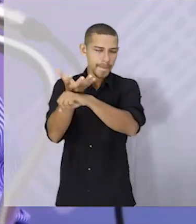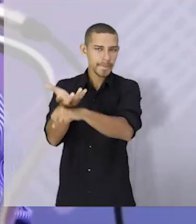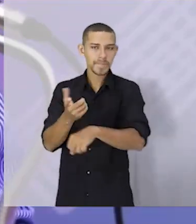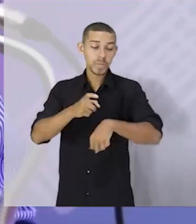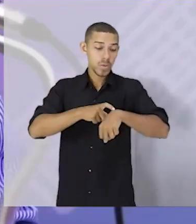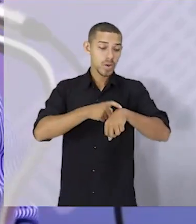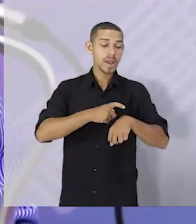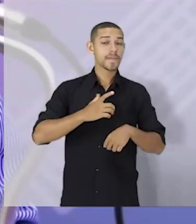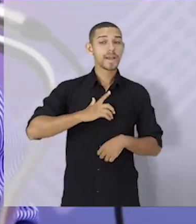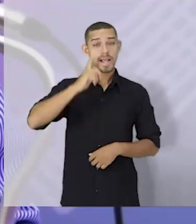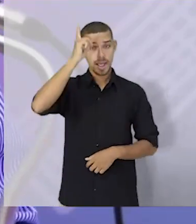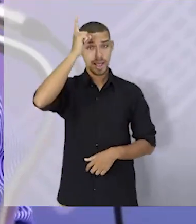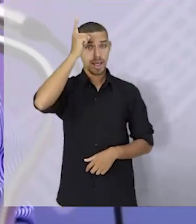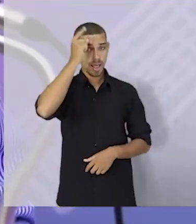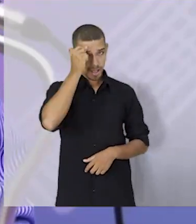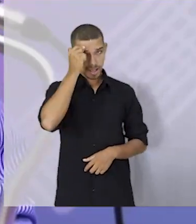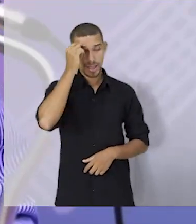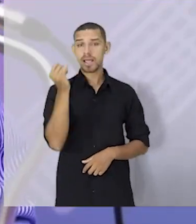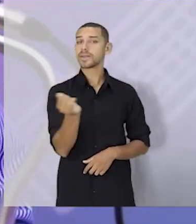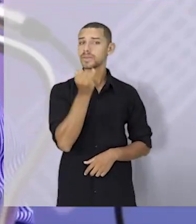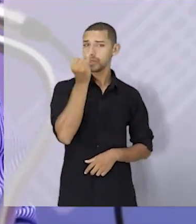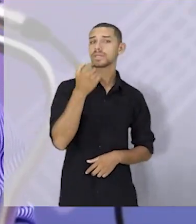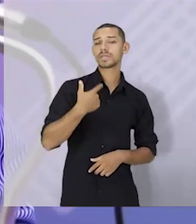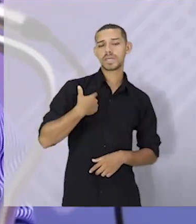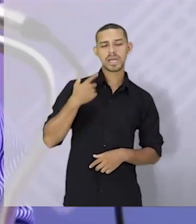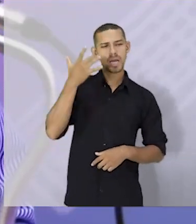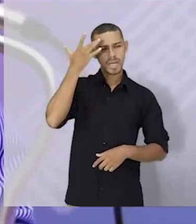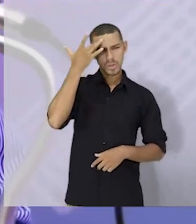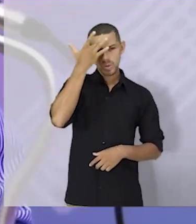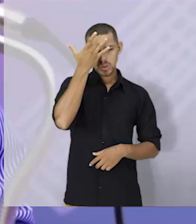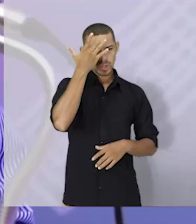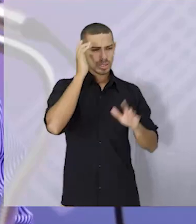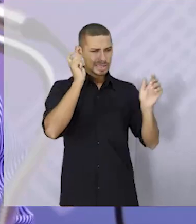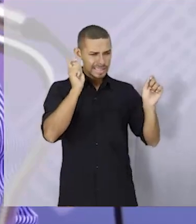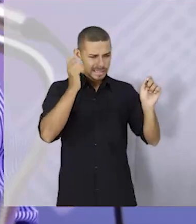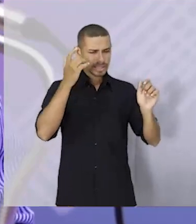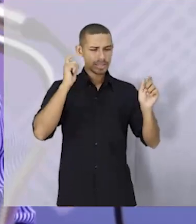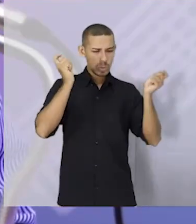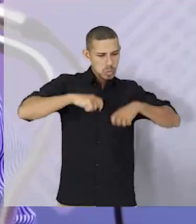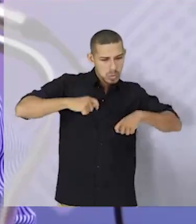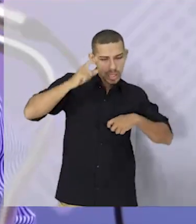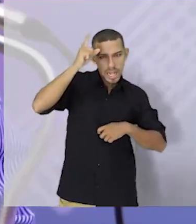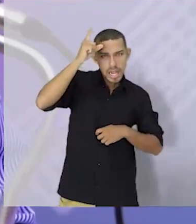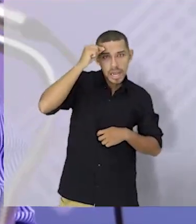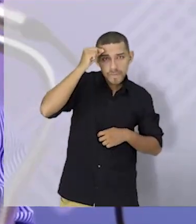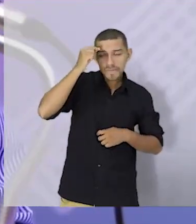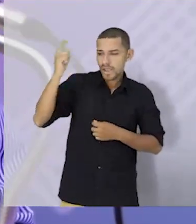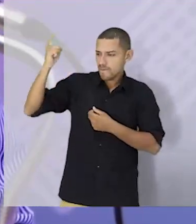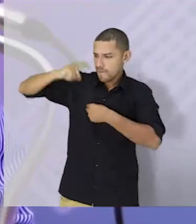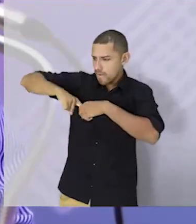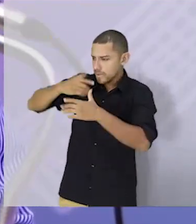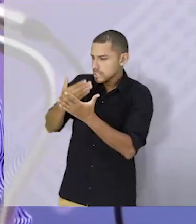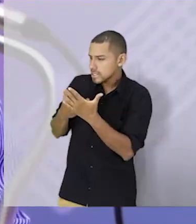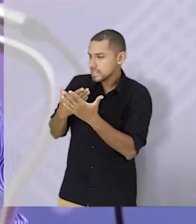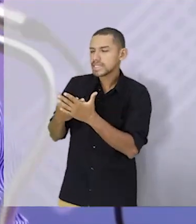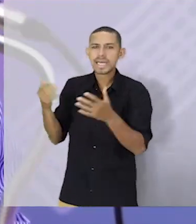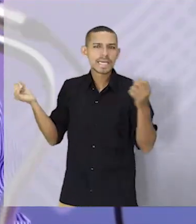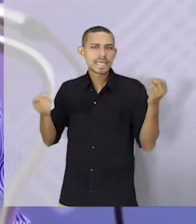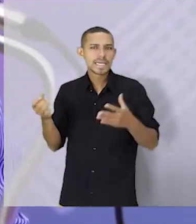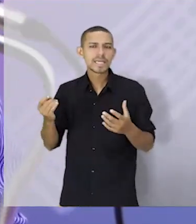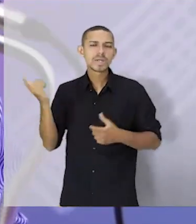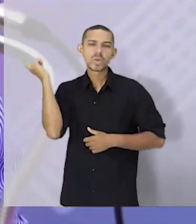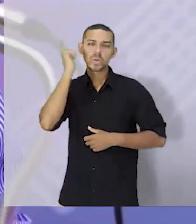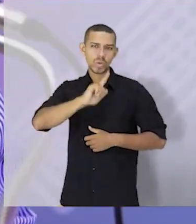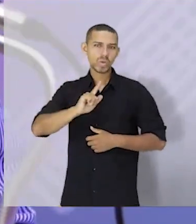tem para descansar, porque é importante que sua mente possa descansar para que você volte renovado e possa